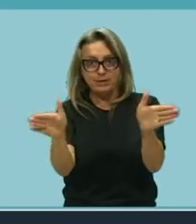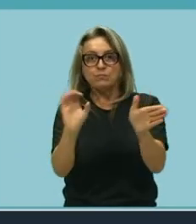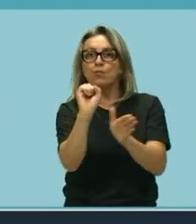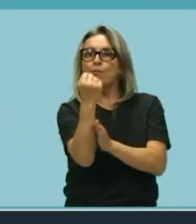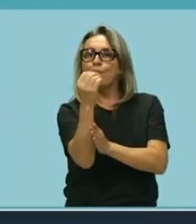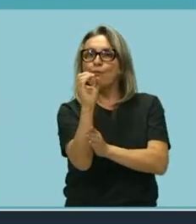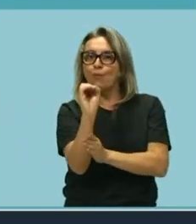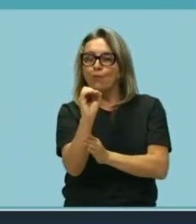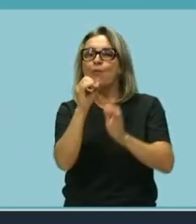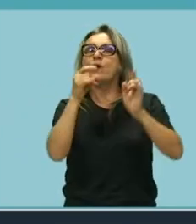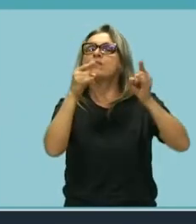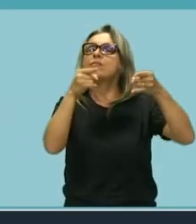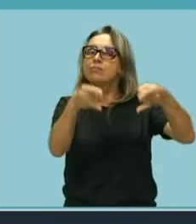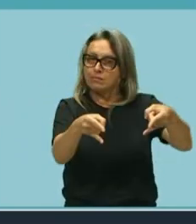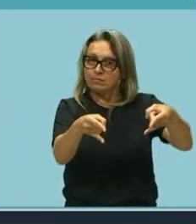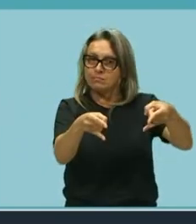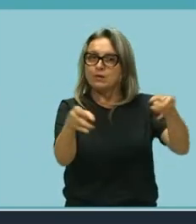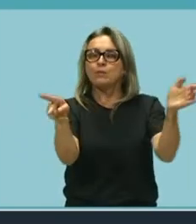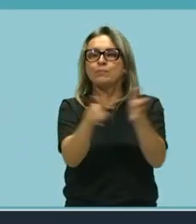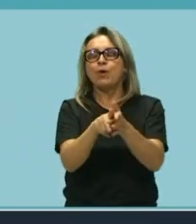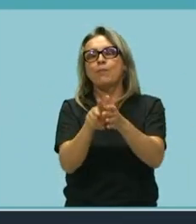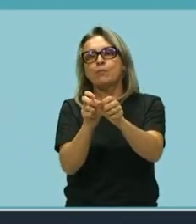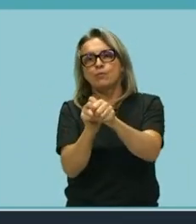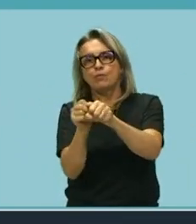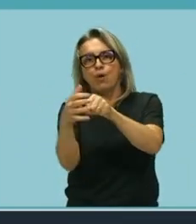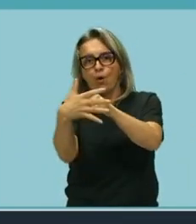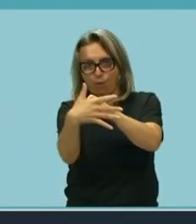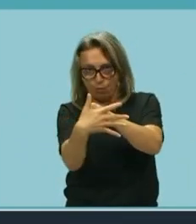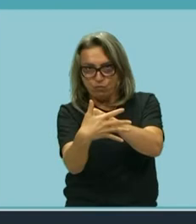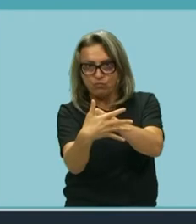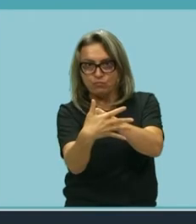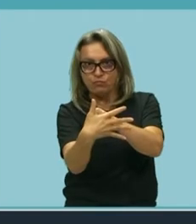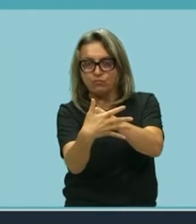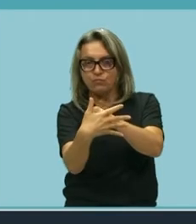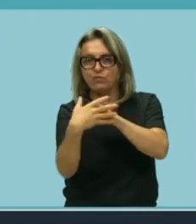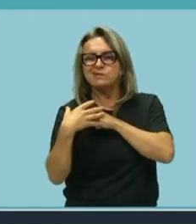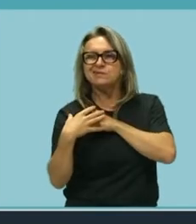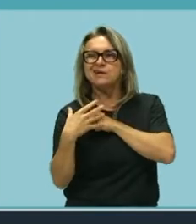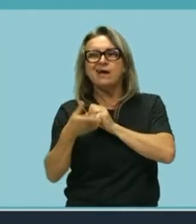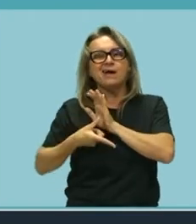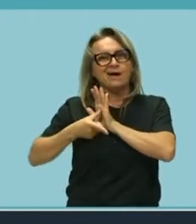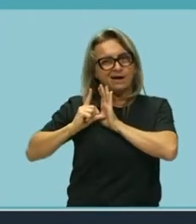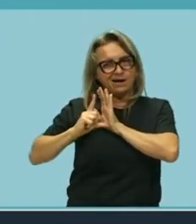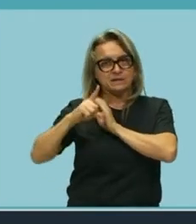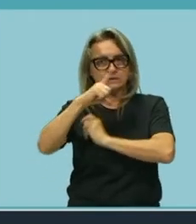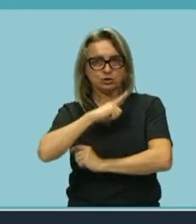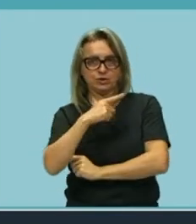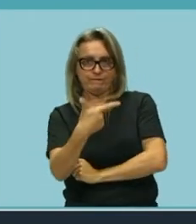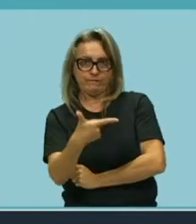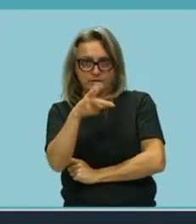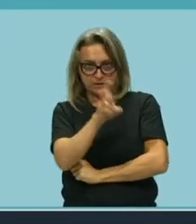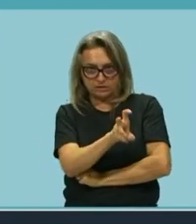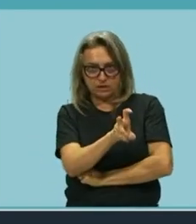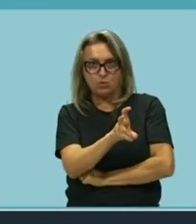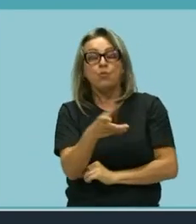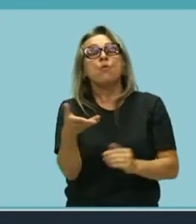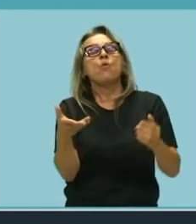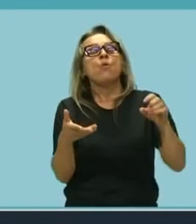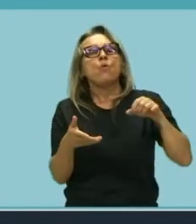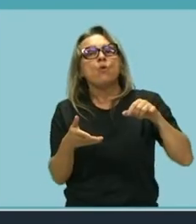de COVID. Nós saímos de 25 leitos para 105 leitos de